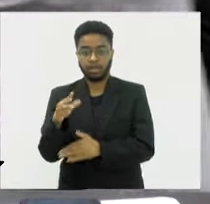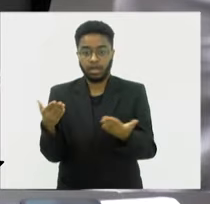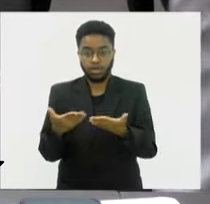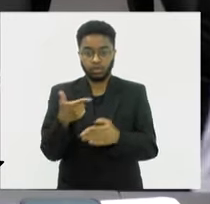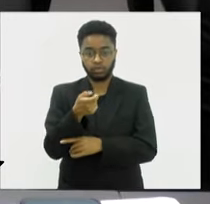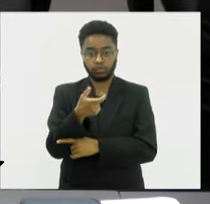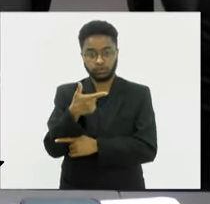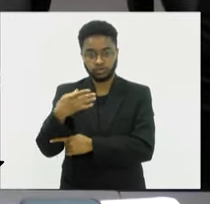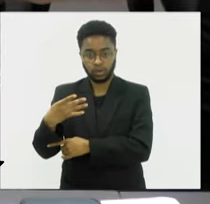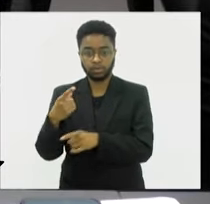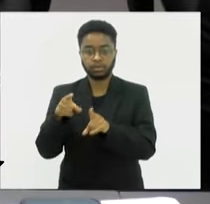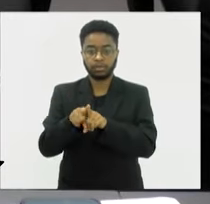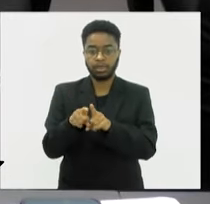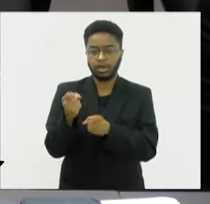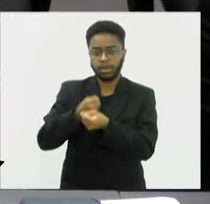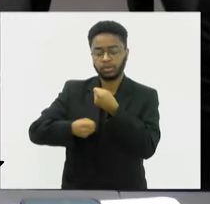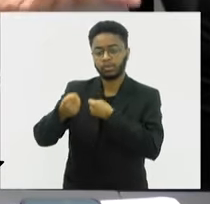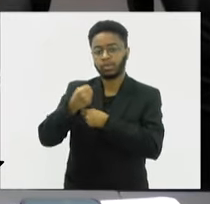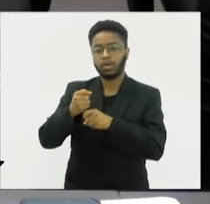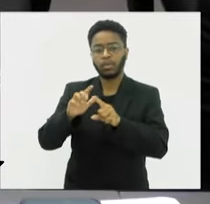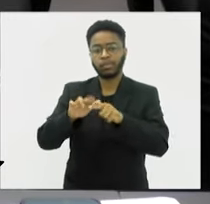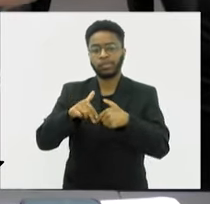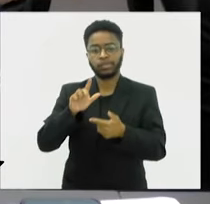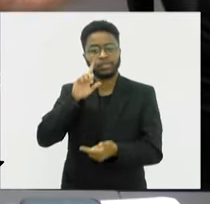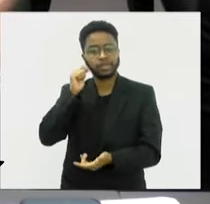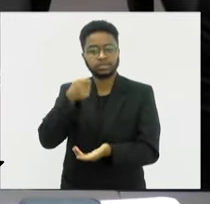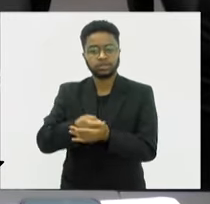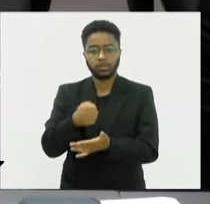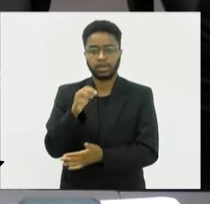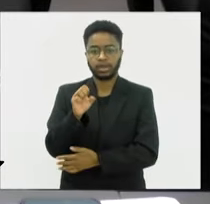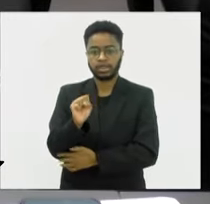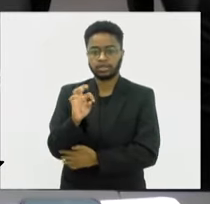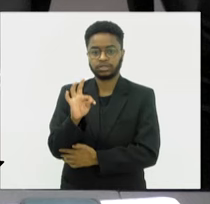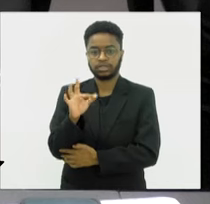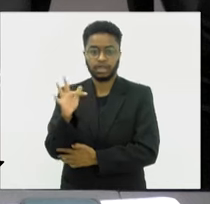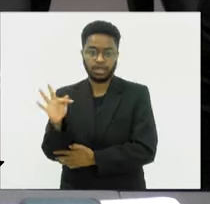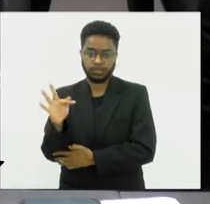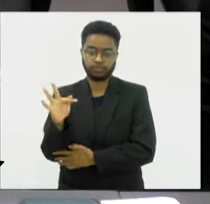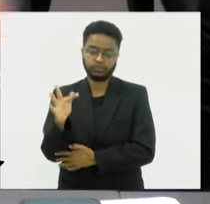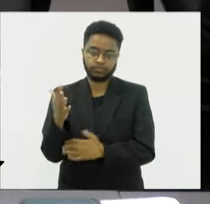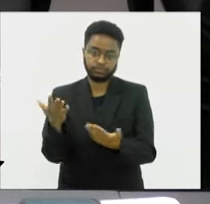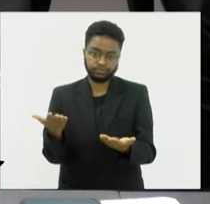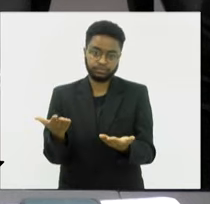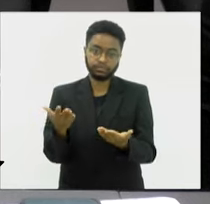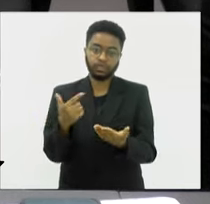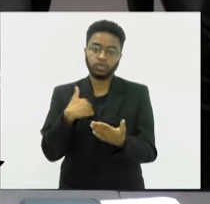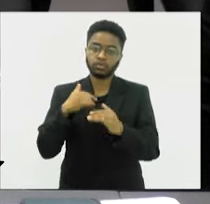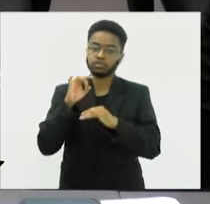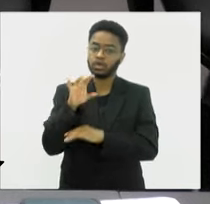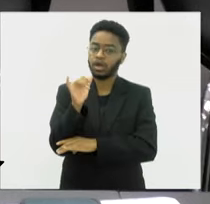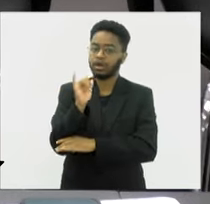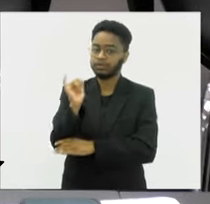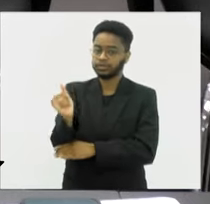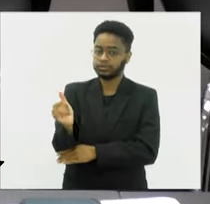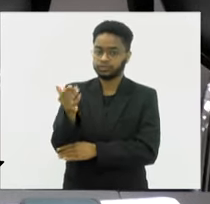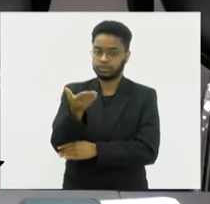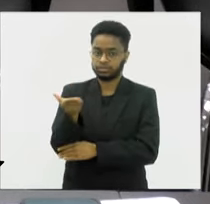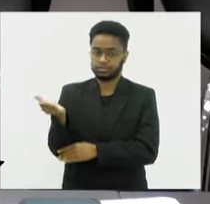e do ano anterior, por causa da decisão do Supremo que arrastou essa questão. Só para comunicar a Vossa Excelência.